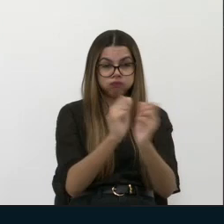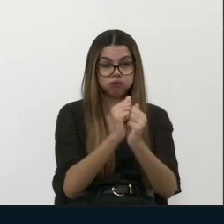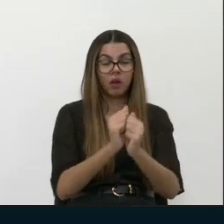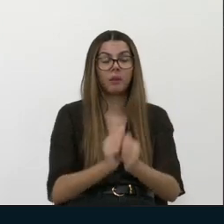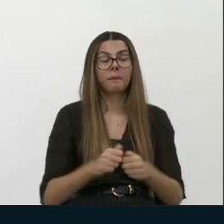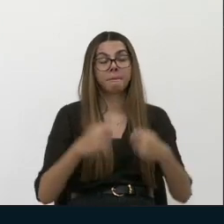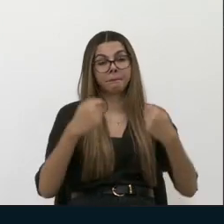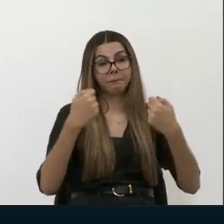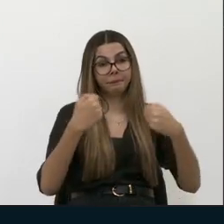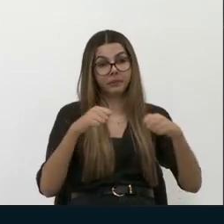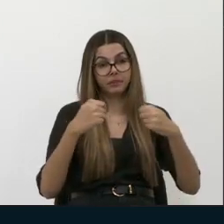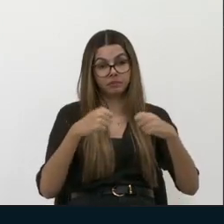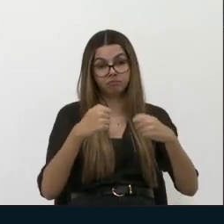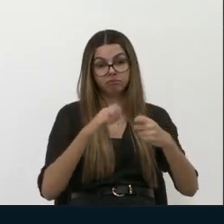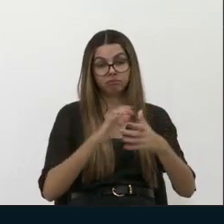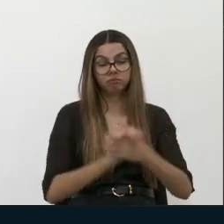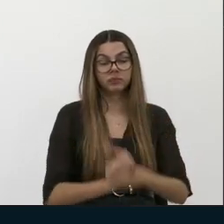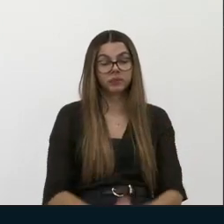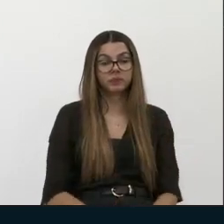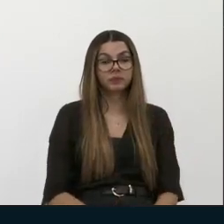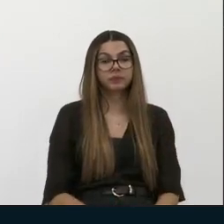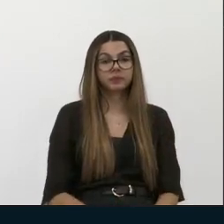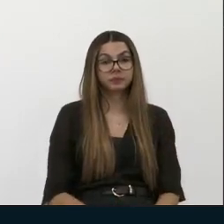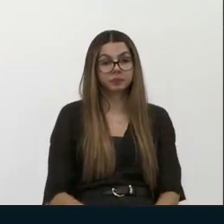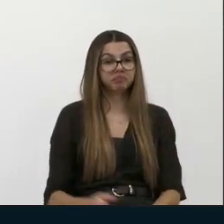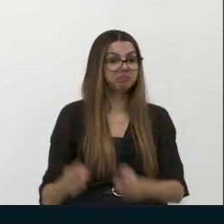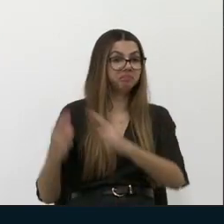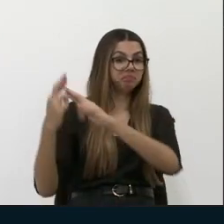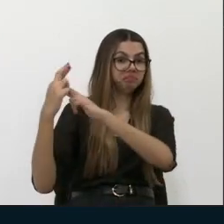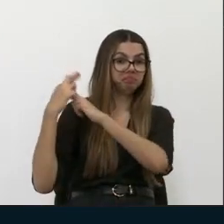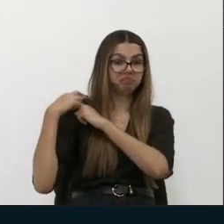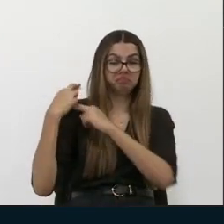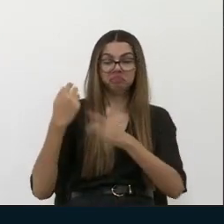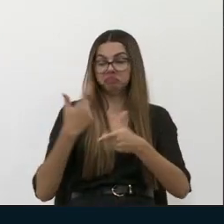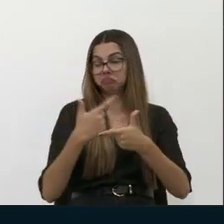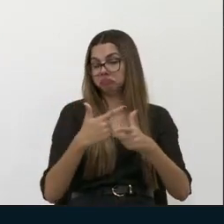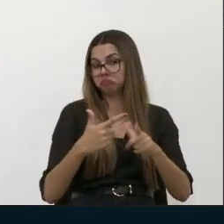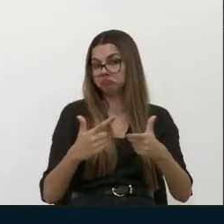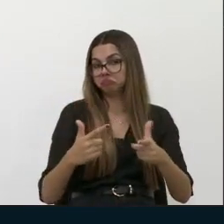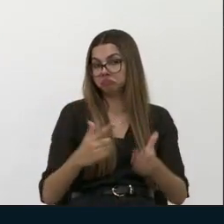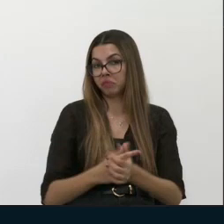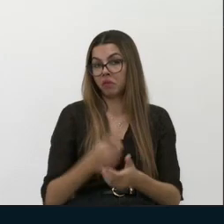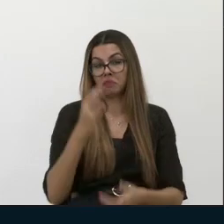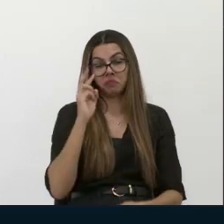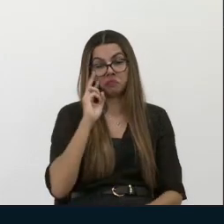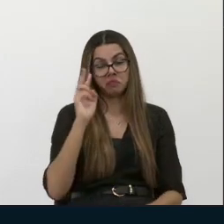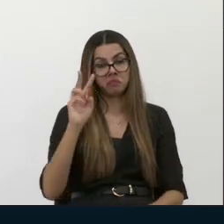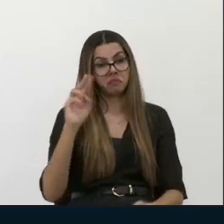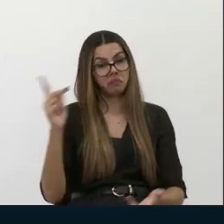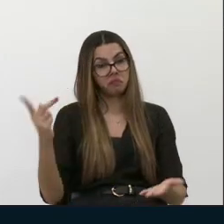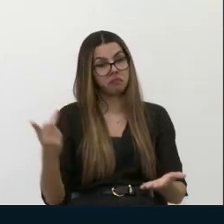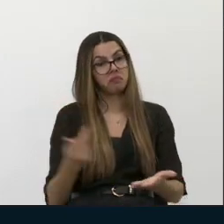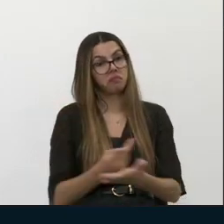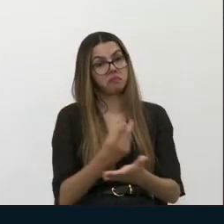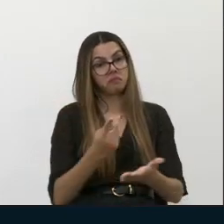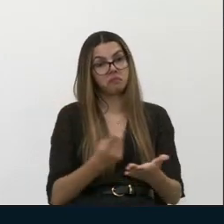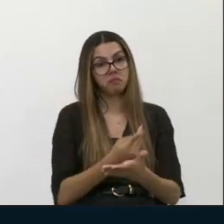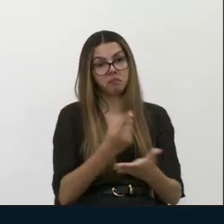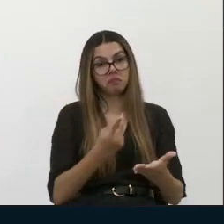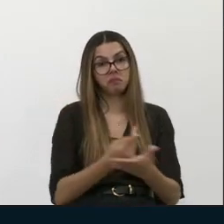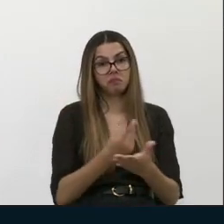Então, isso, para mim, é incompetência. Você ver que algo está errado lá no Trevo de Bom Sucesso, você